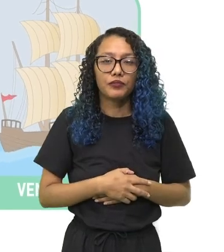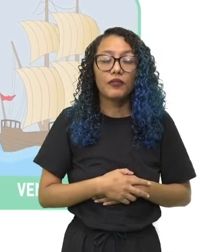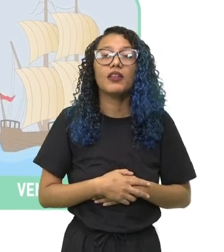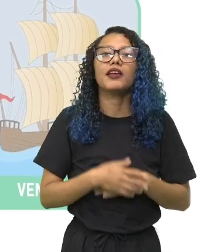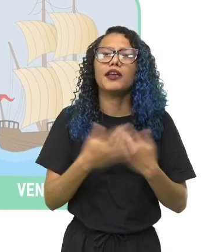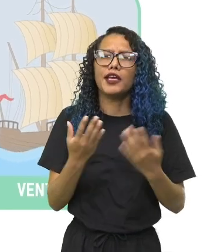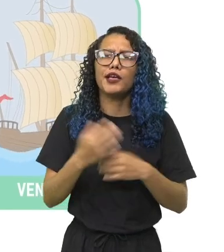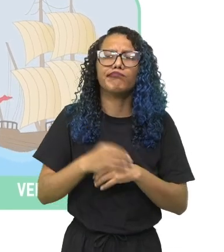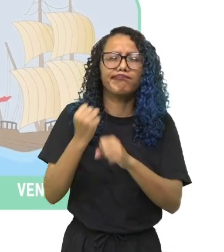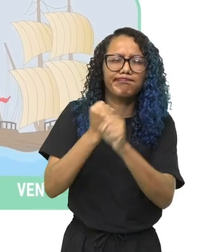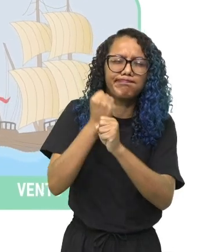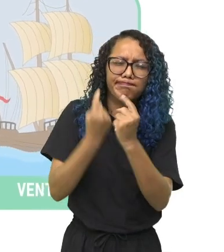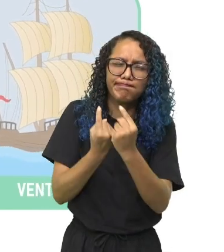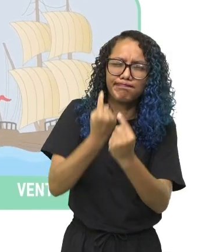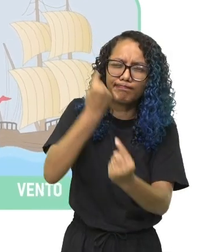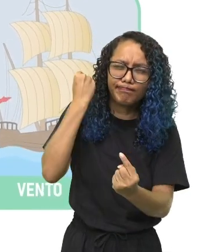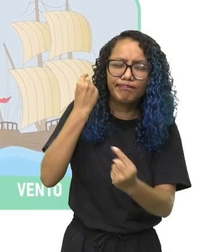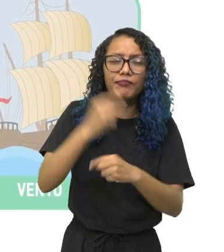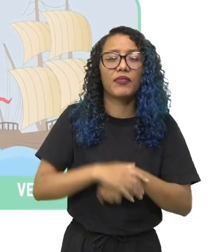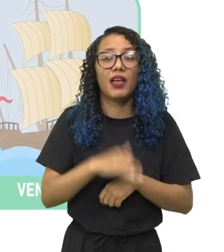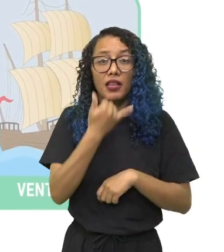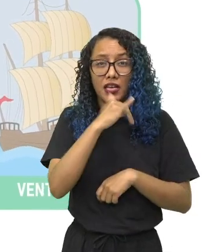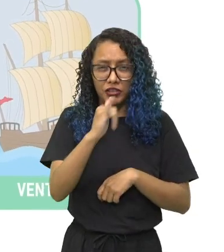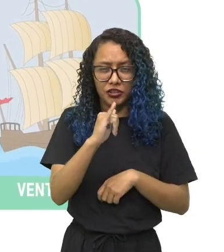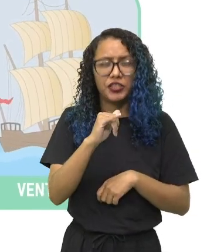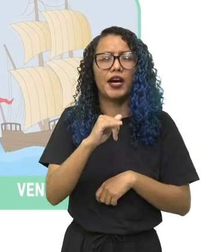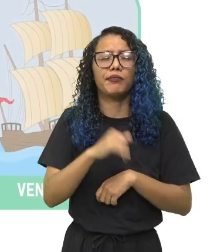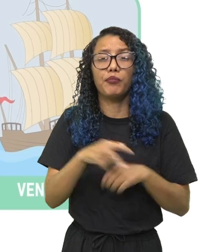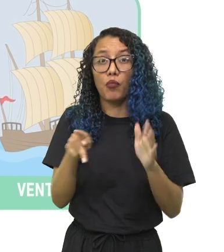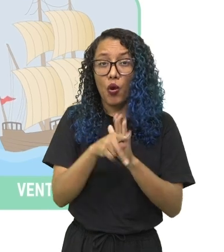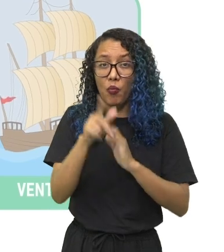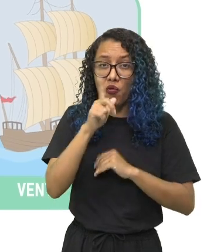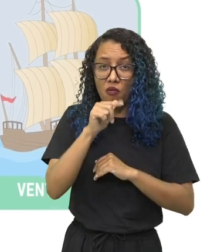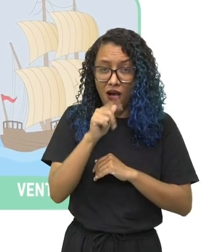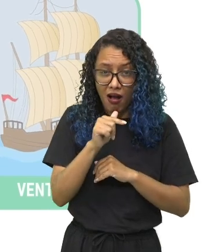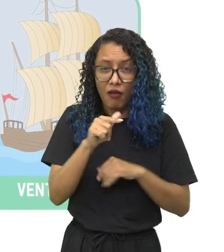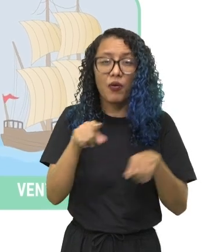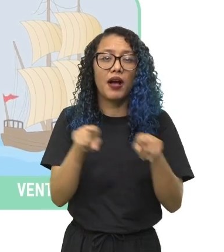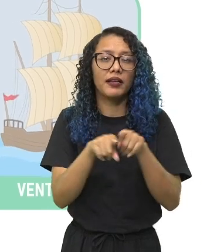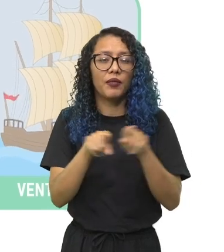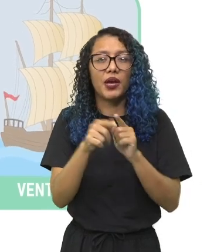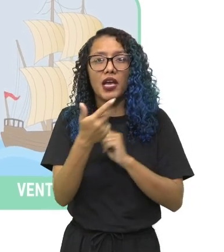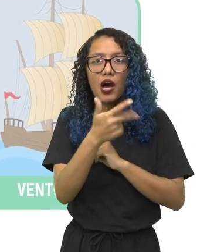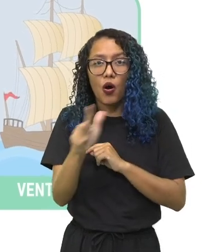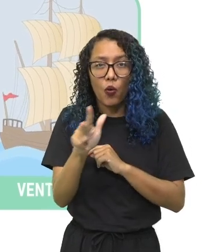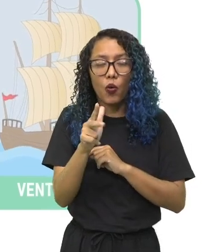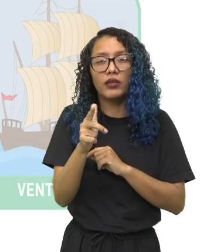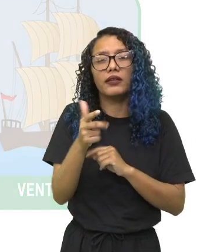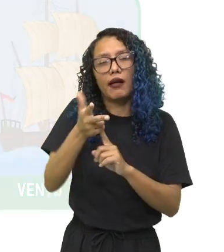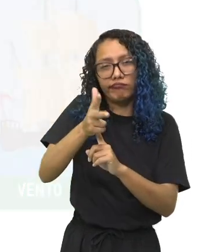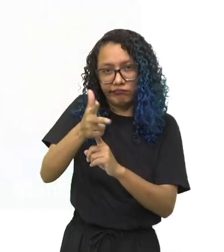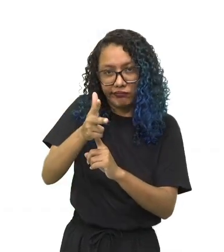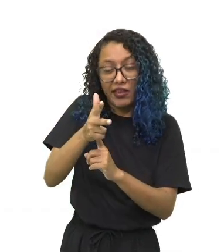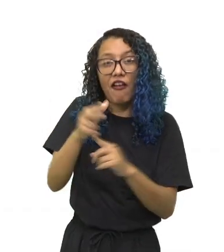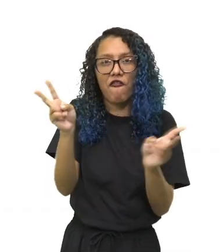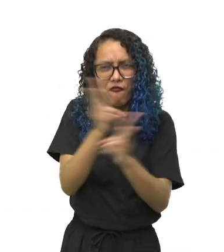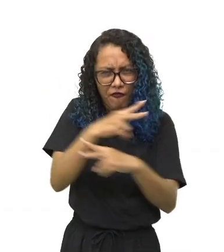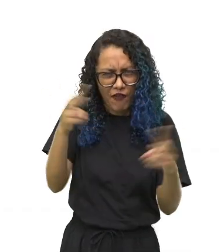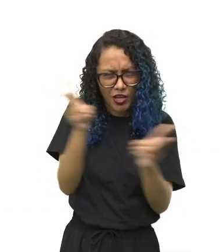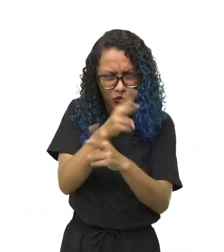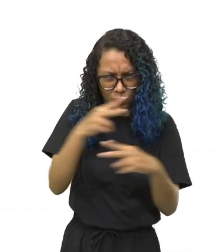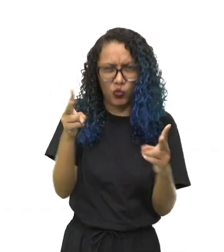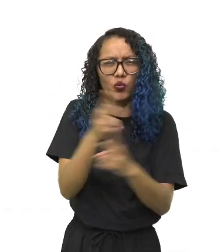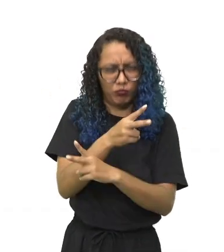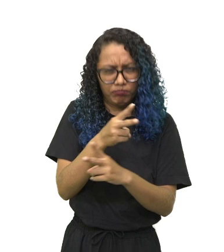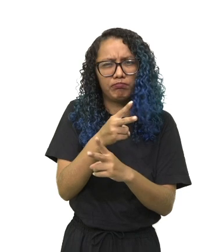energia hidráulica, que é a energia da água, né, e a energia eólica, que é a energia utiliza a energia dos